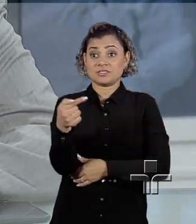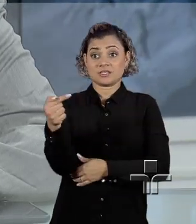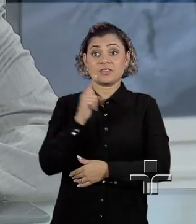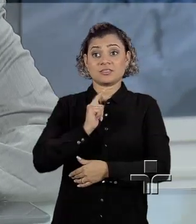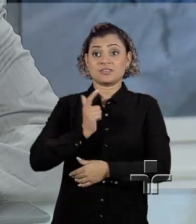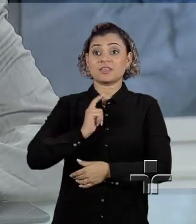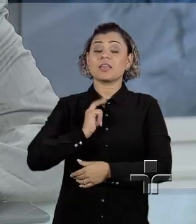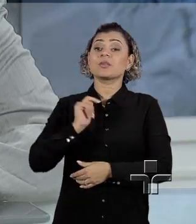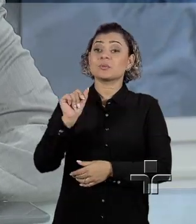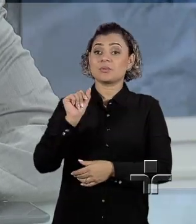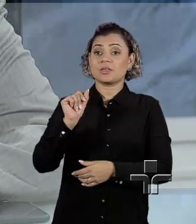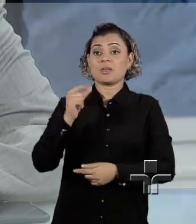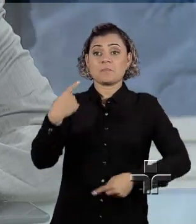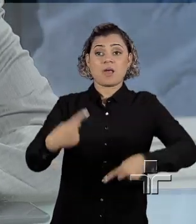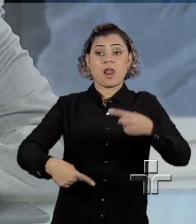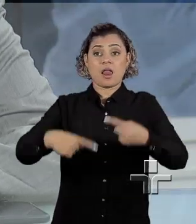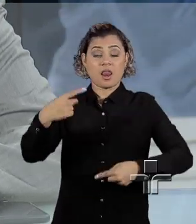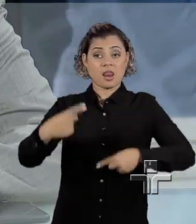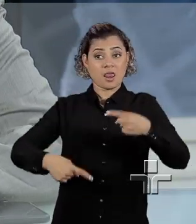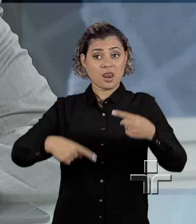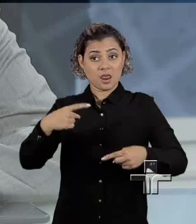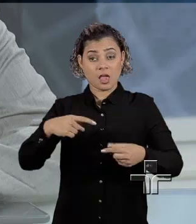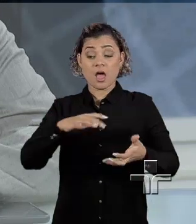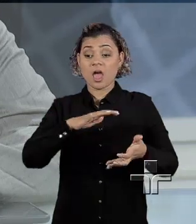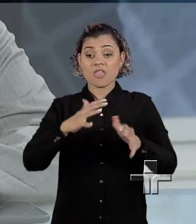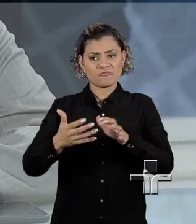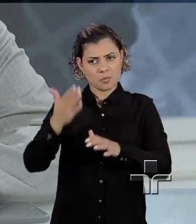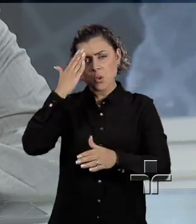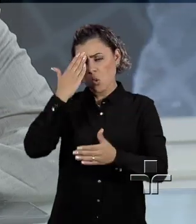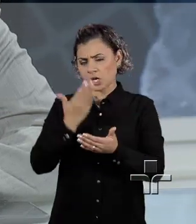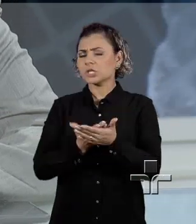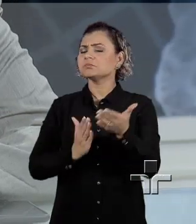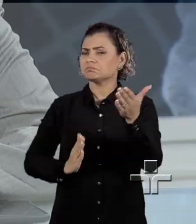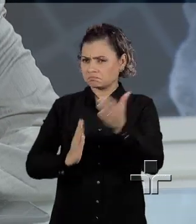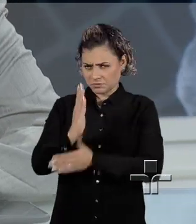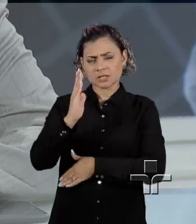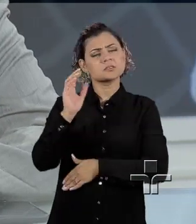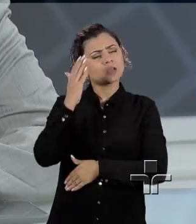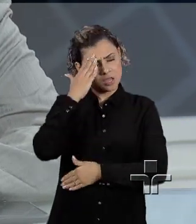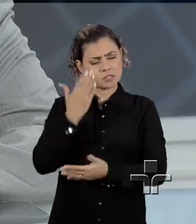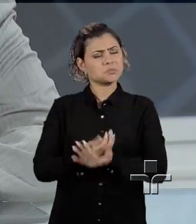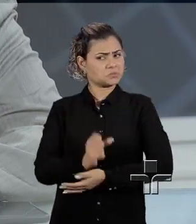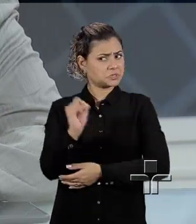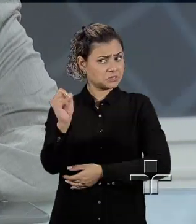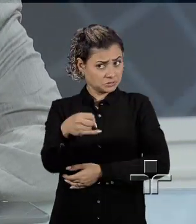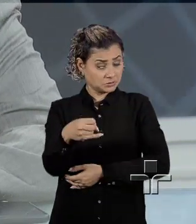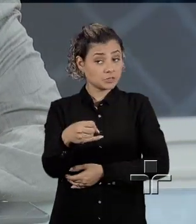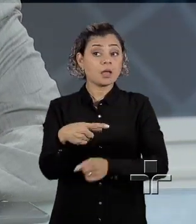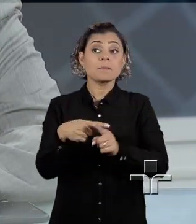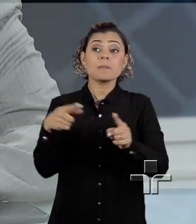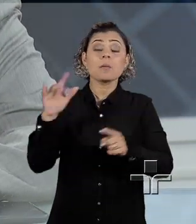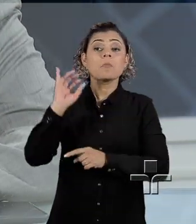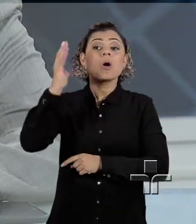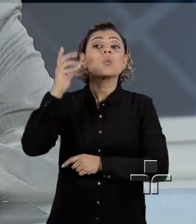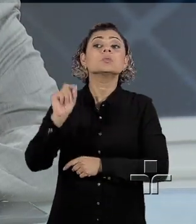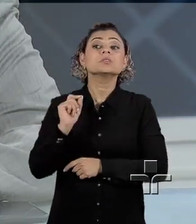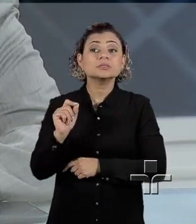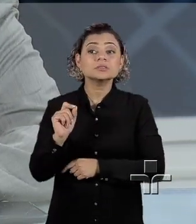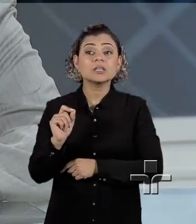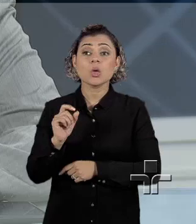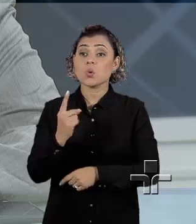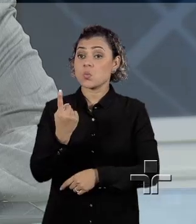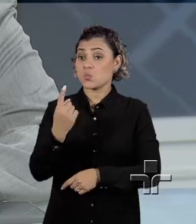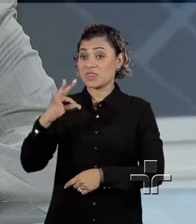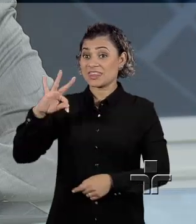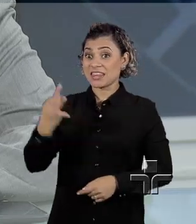da reforma. Acredito que a reforma passe, desidratada, mas passa, podendo até chegar a essa conta de 1